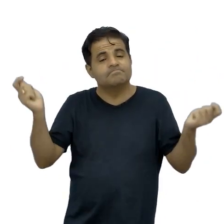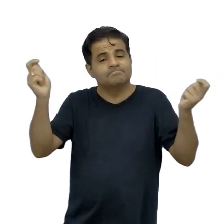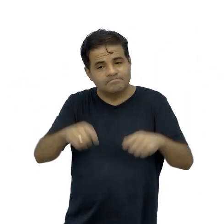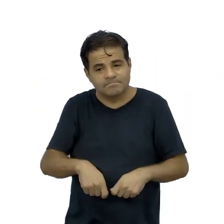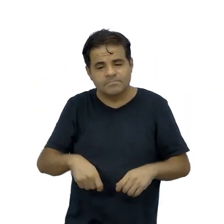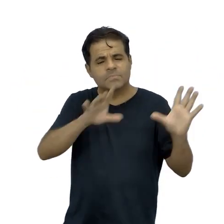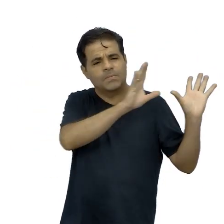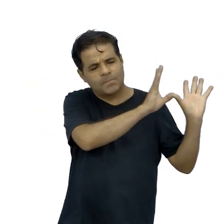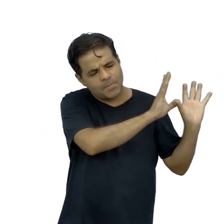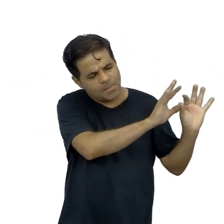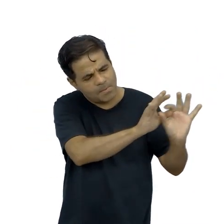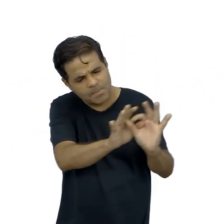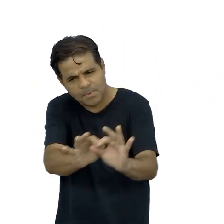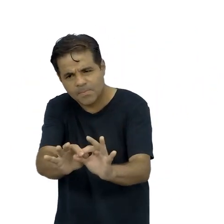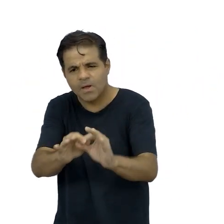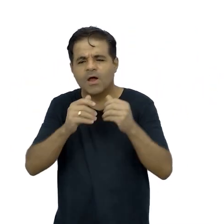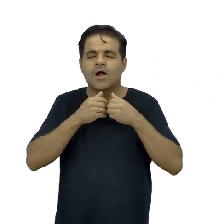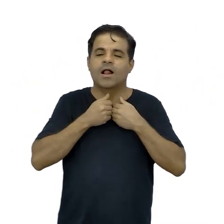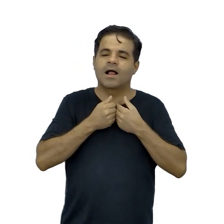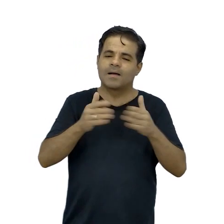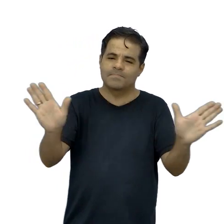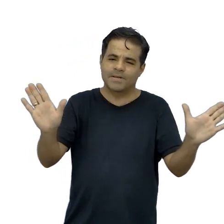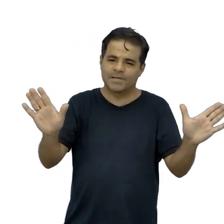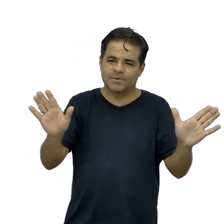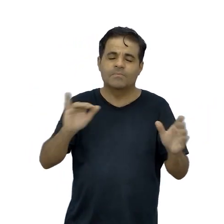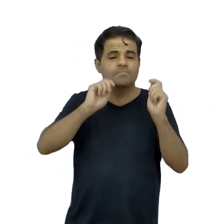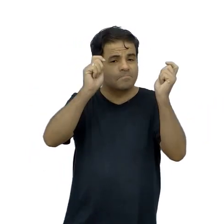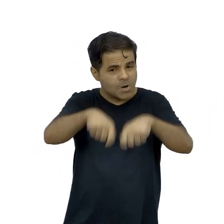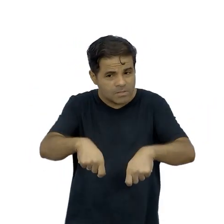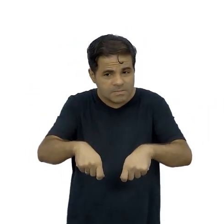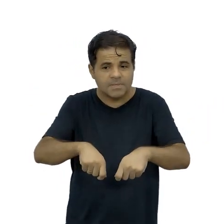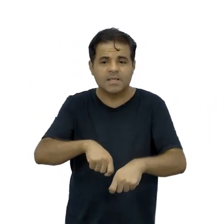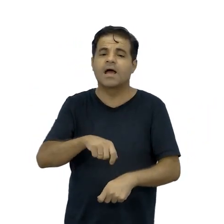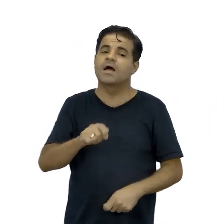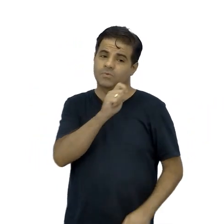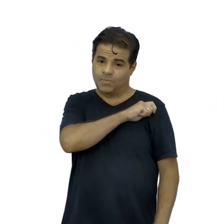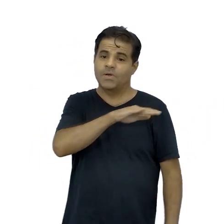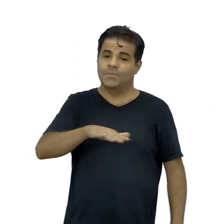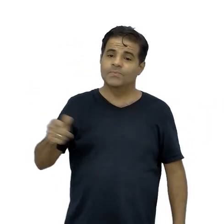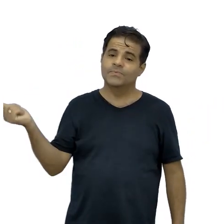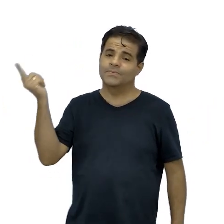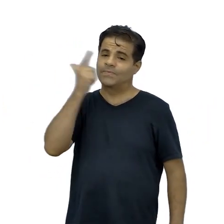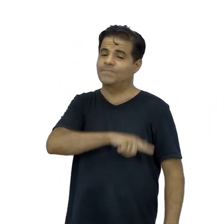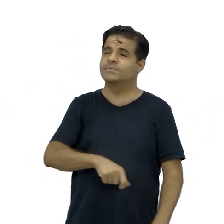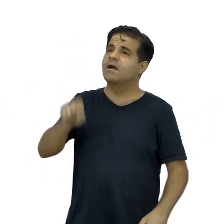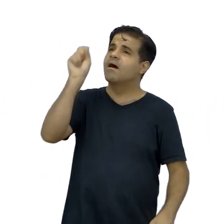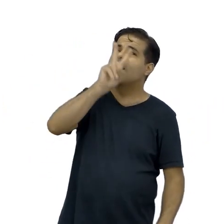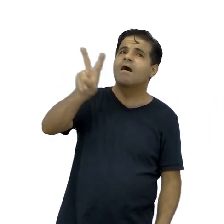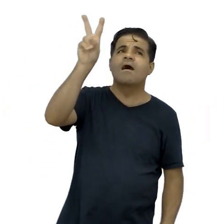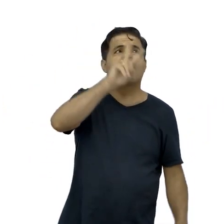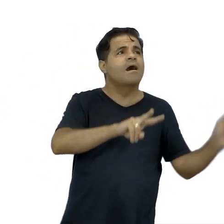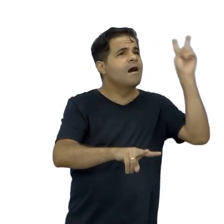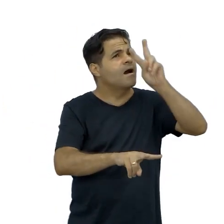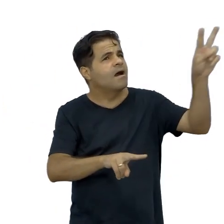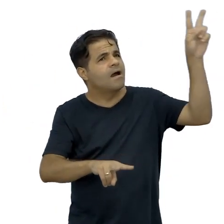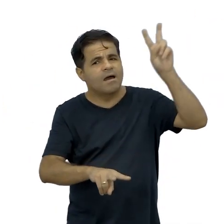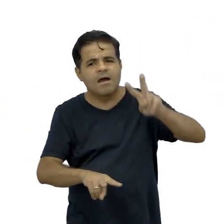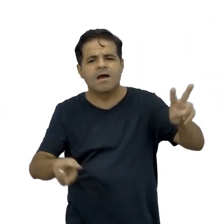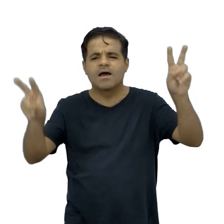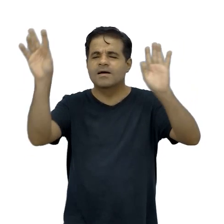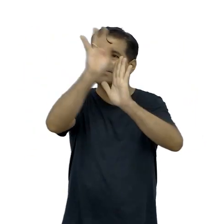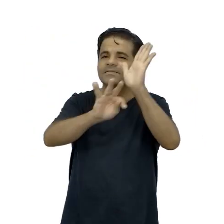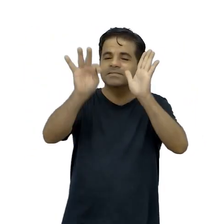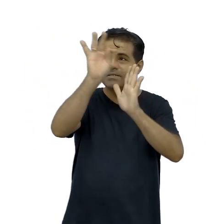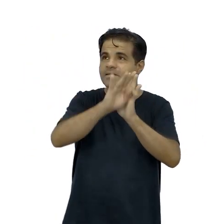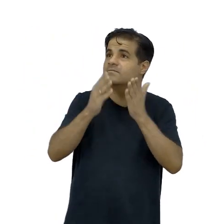vai contextualizando e abrindo o leque de possibilidades para que o aluno consiga enxergar no texto, não é,